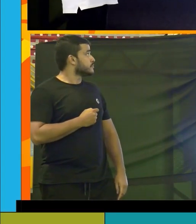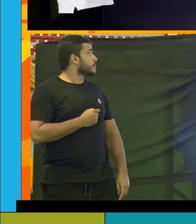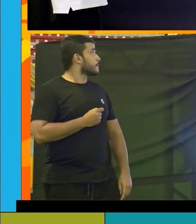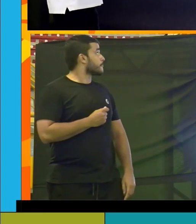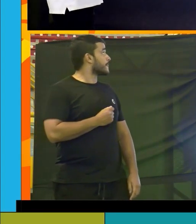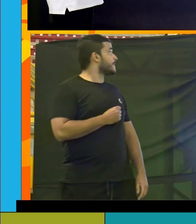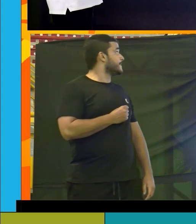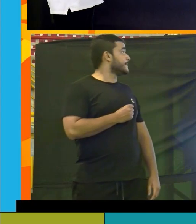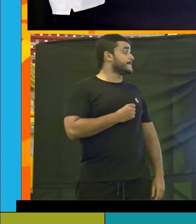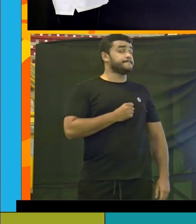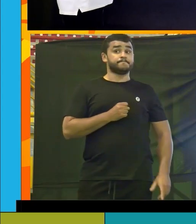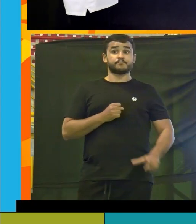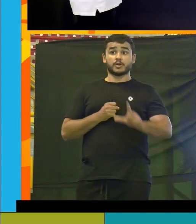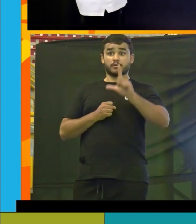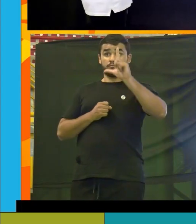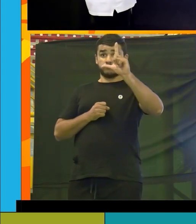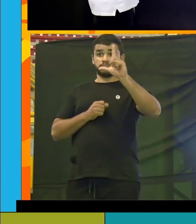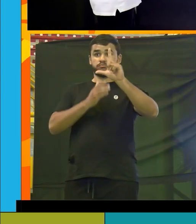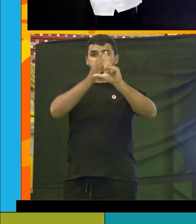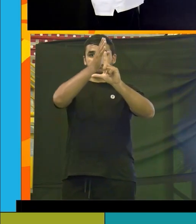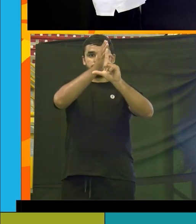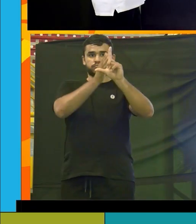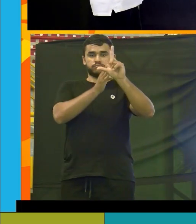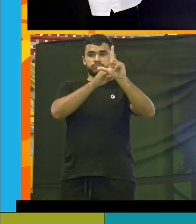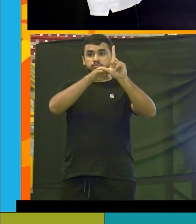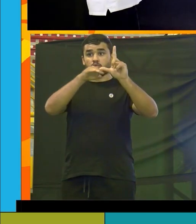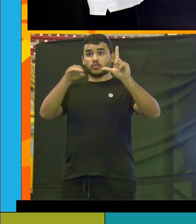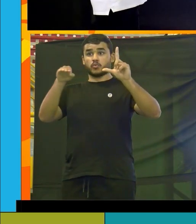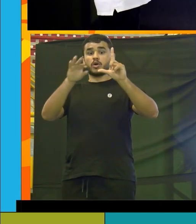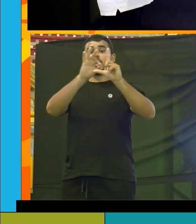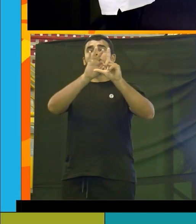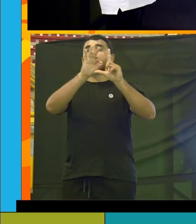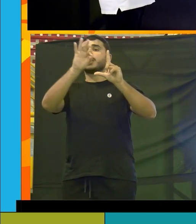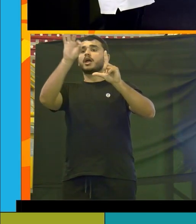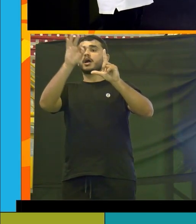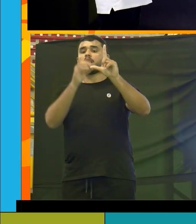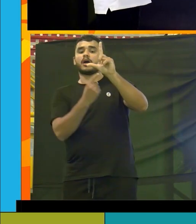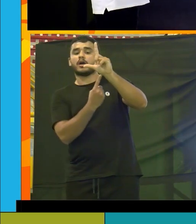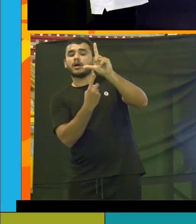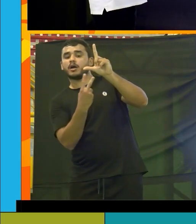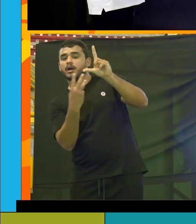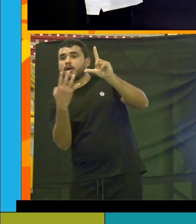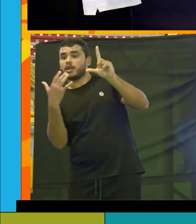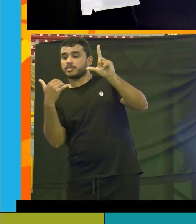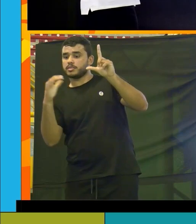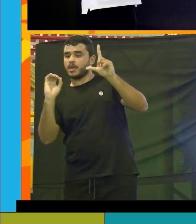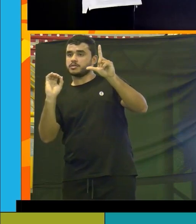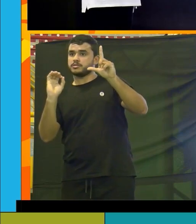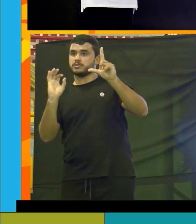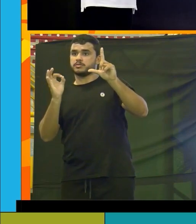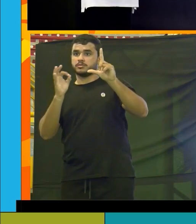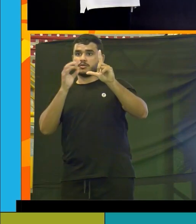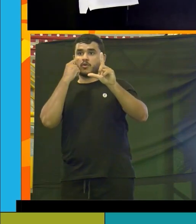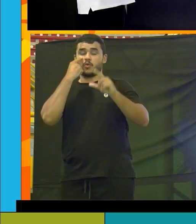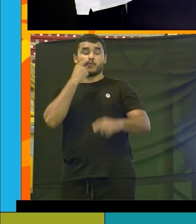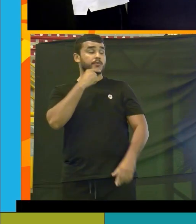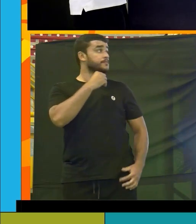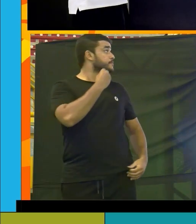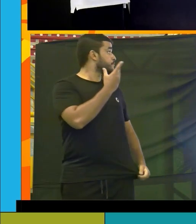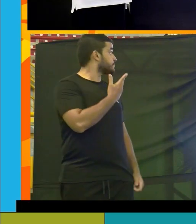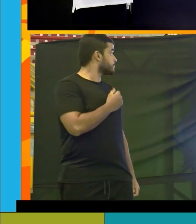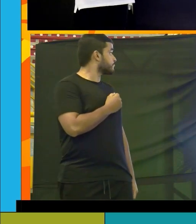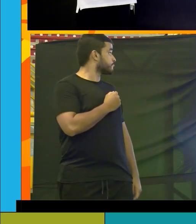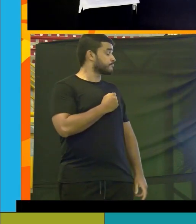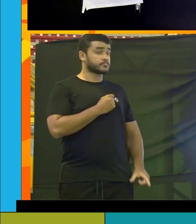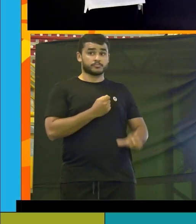linear, estabelecendo que, após 10 anos, o valor monetário de um bem será zero. Isso é